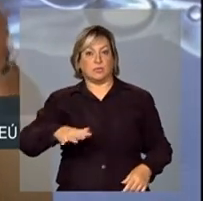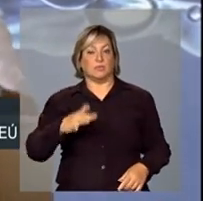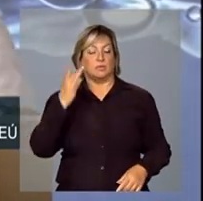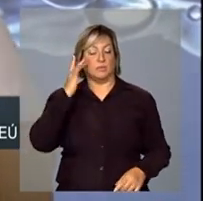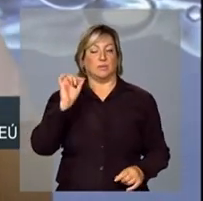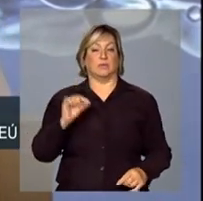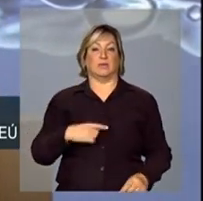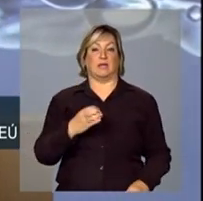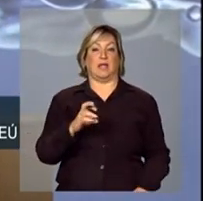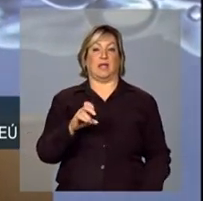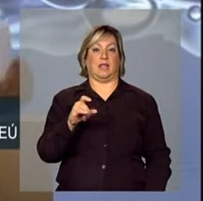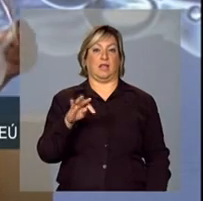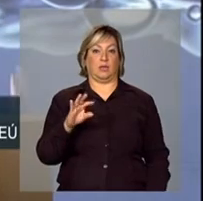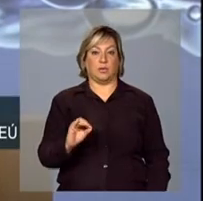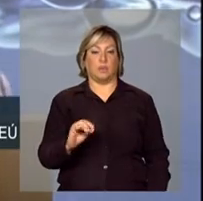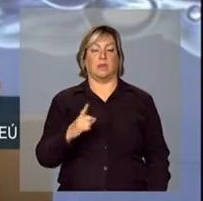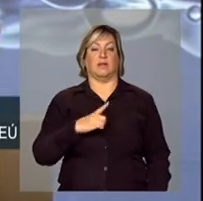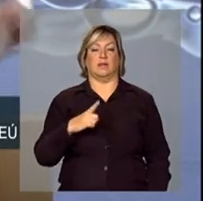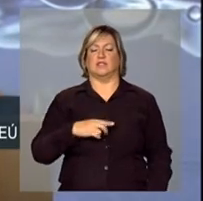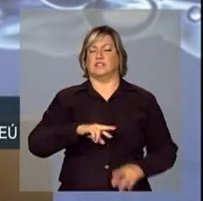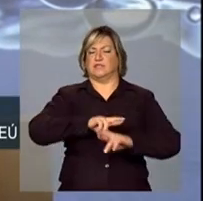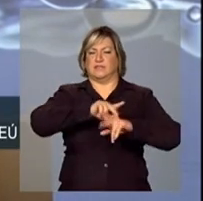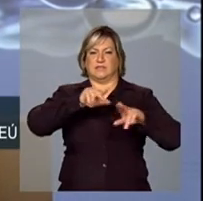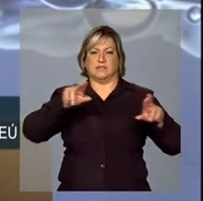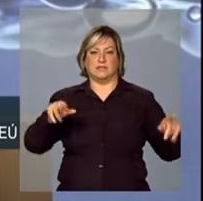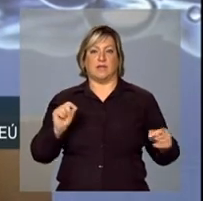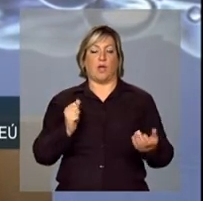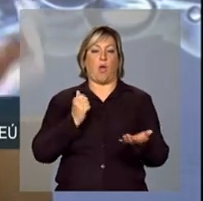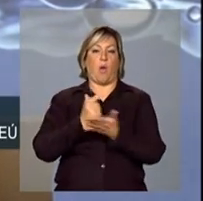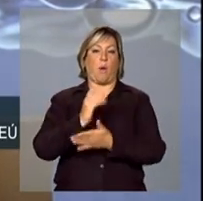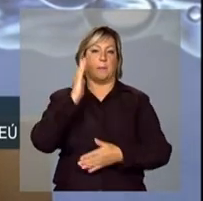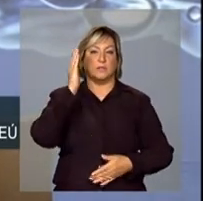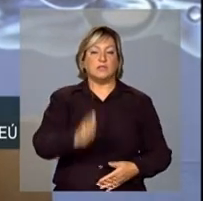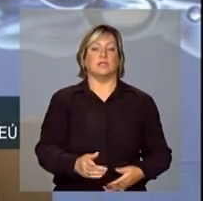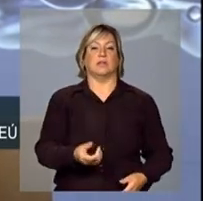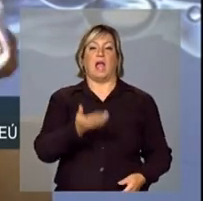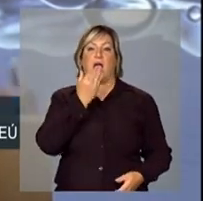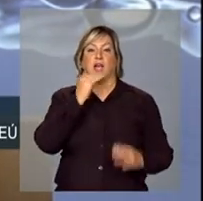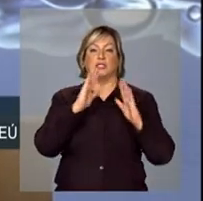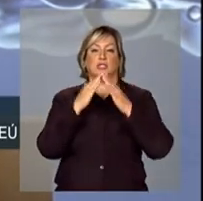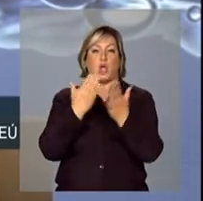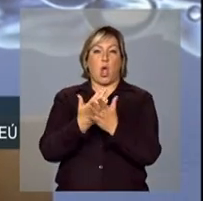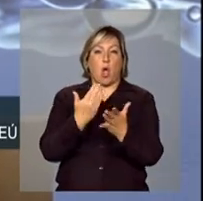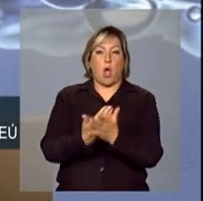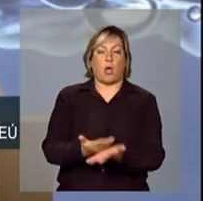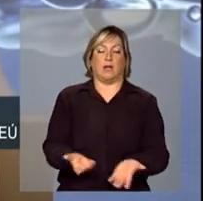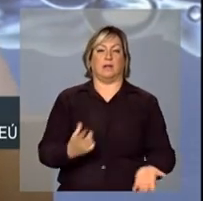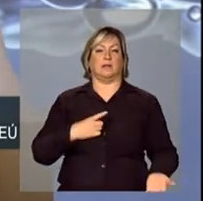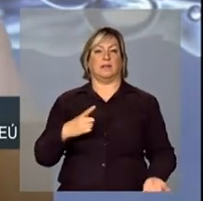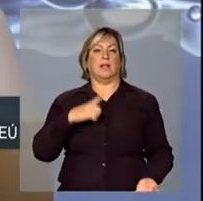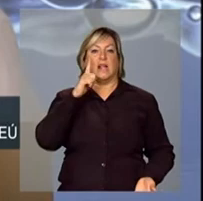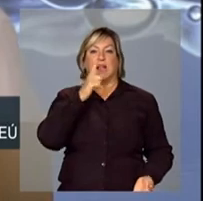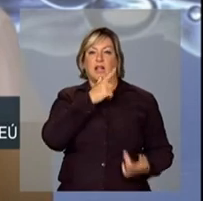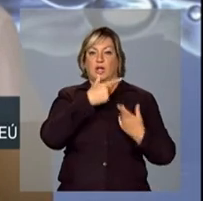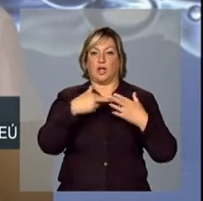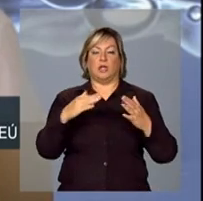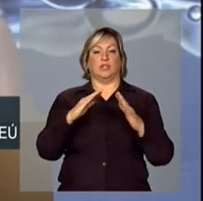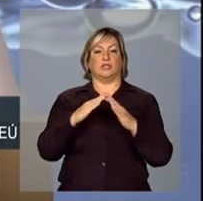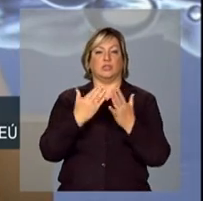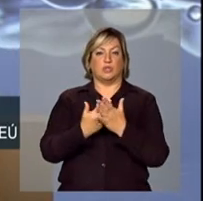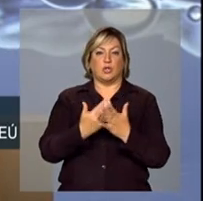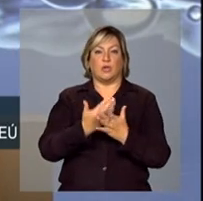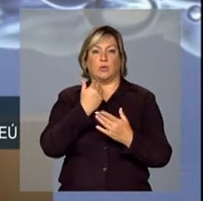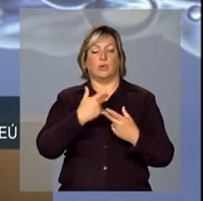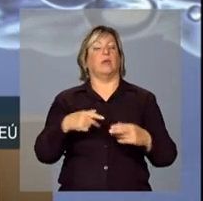foi o crédito, foi um conjunto da compra direta, a merenda, um conjunto de políticas que fizeram com